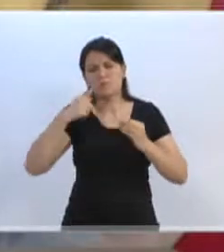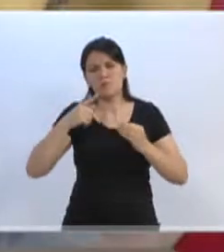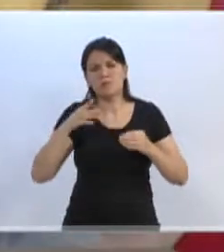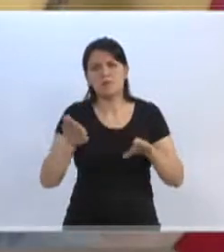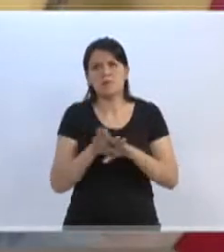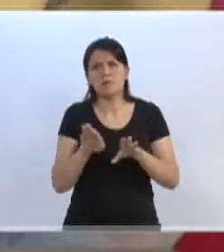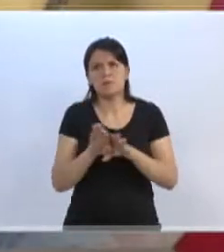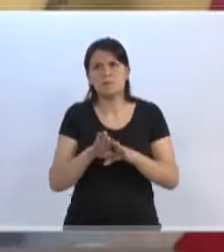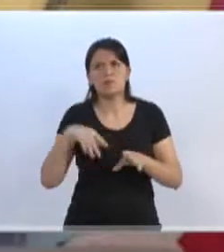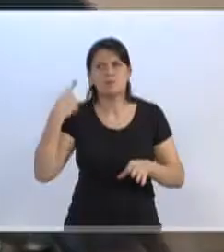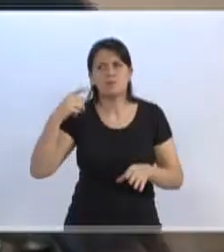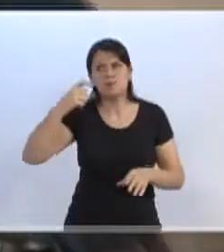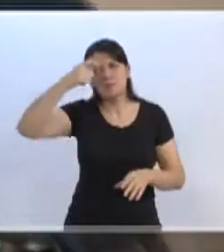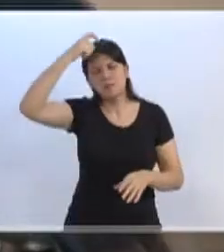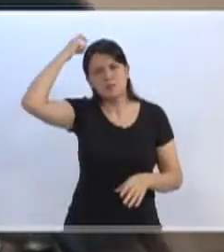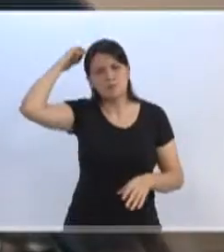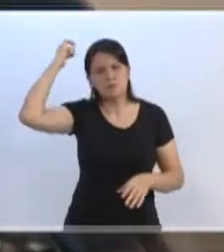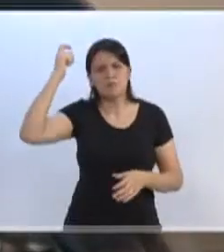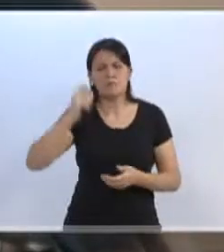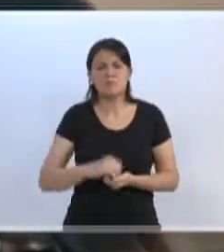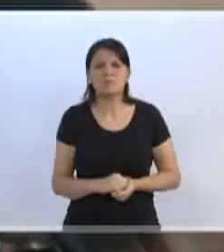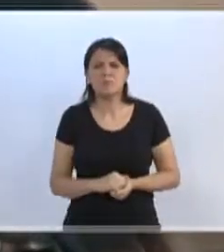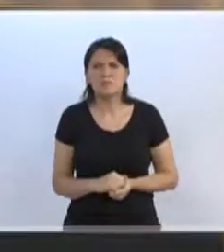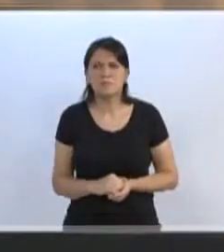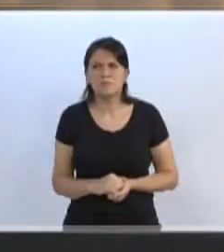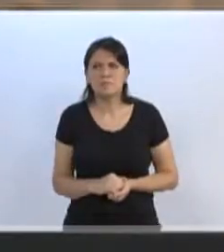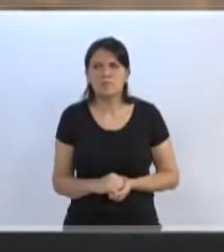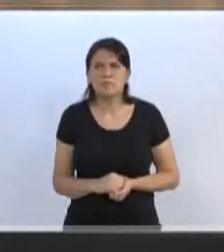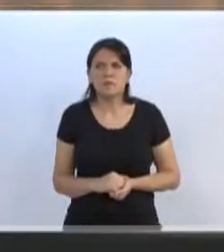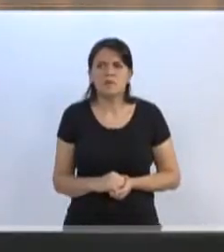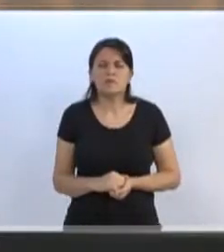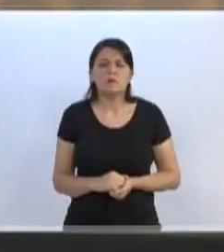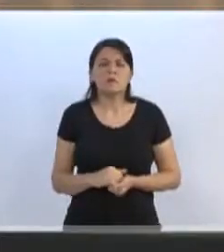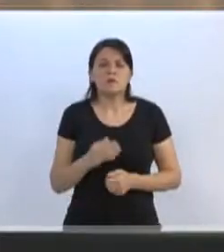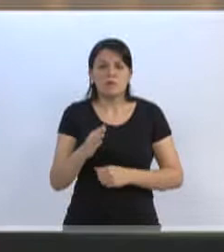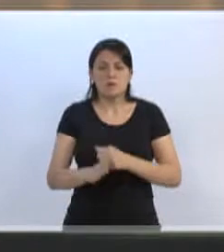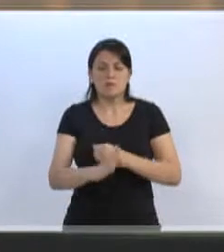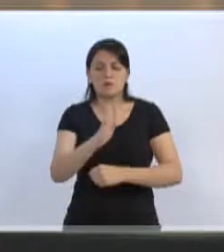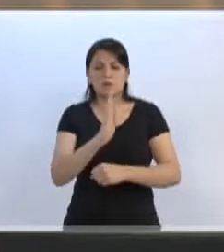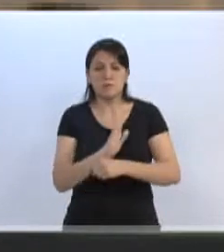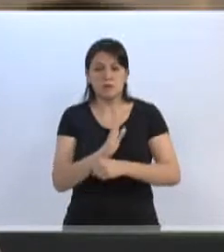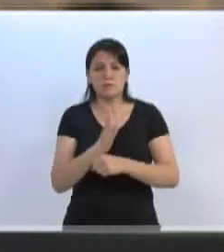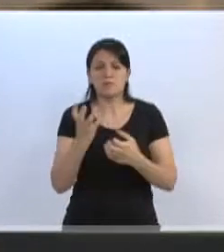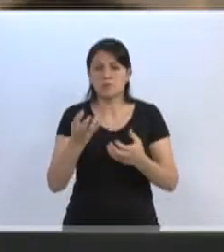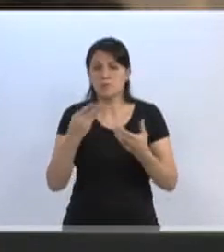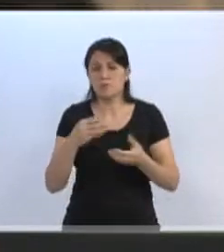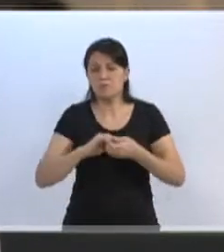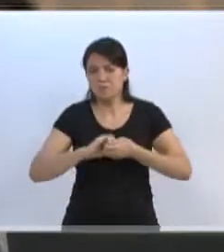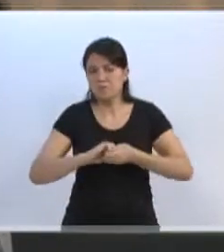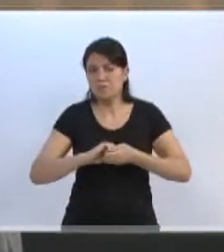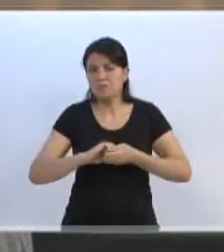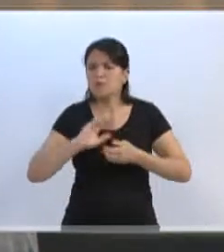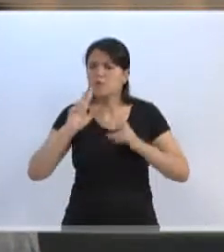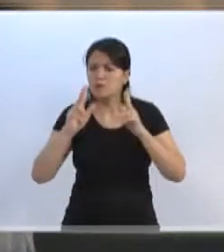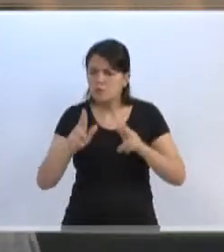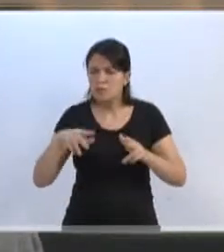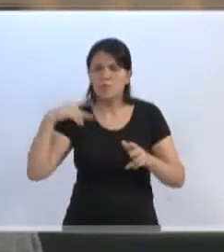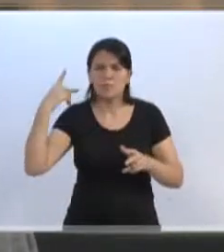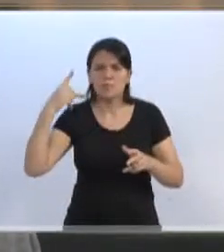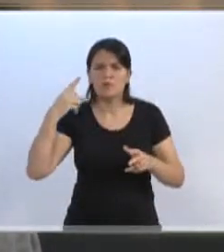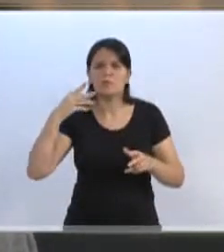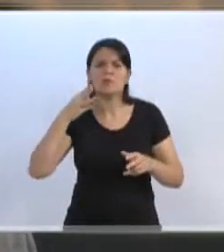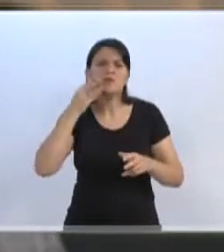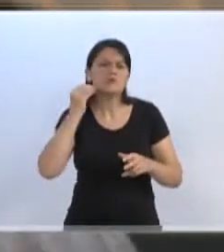vereador adriano colorização vereadora adrianna do zeca quero cumprimentá-lo pelo policiamento exatamente isso que o vereador gil falou eu